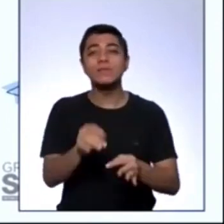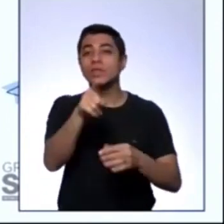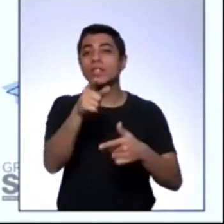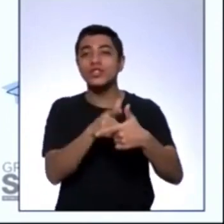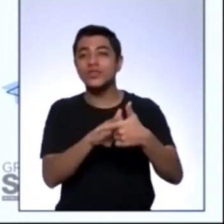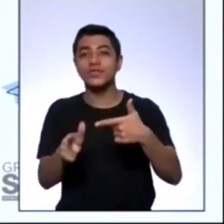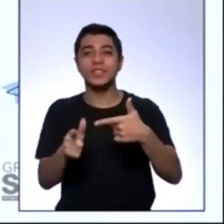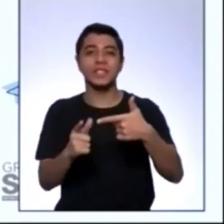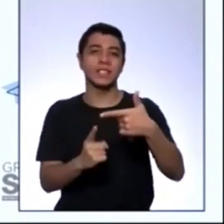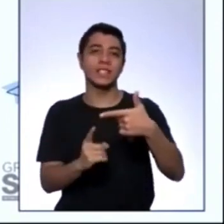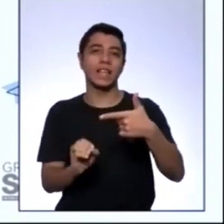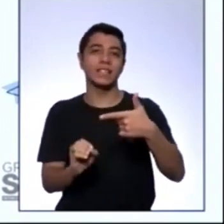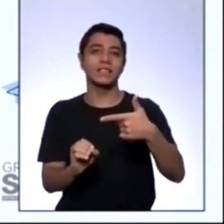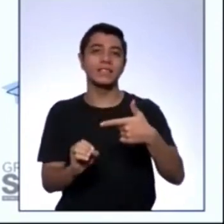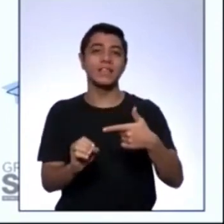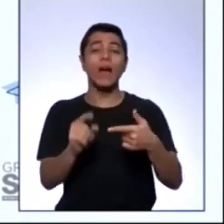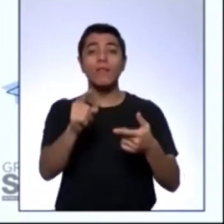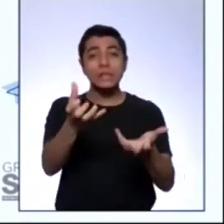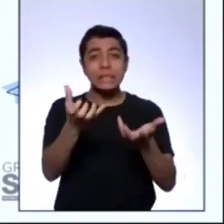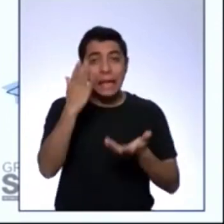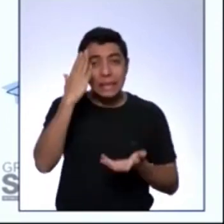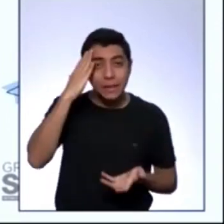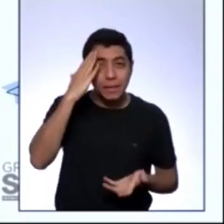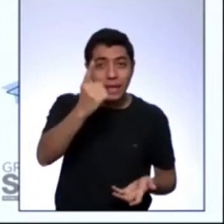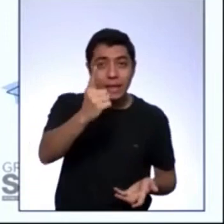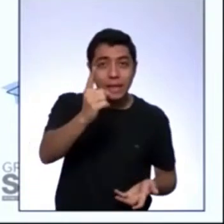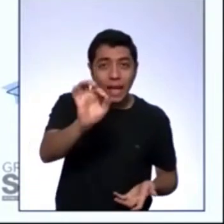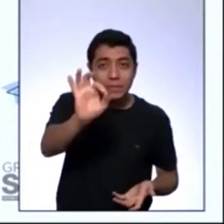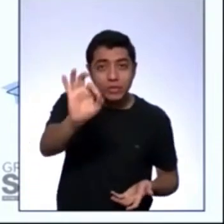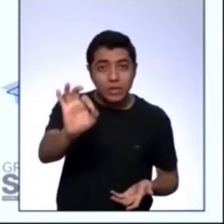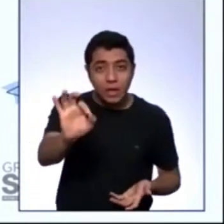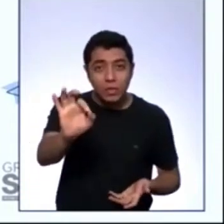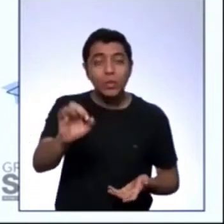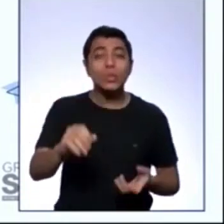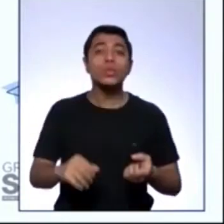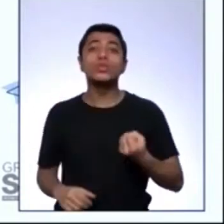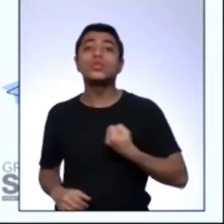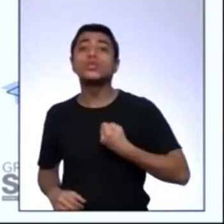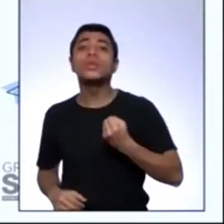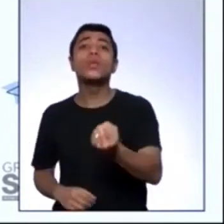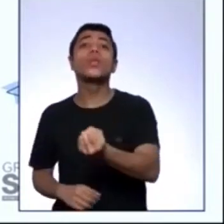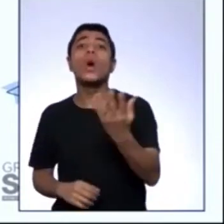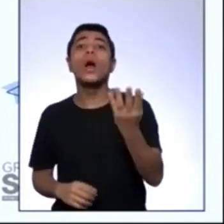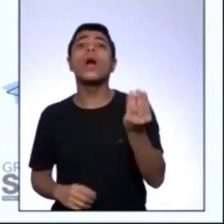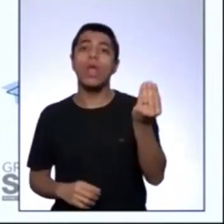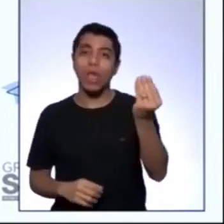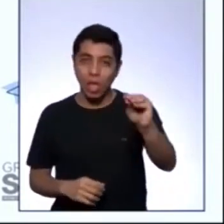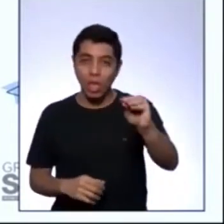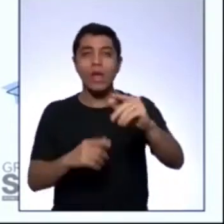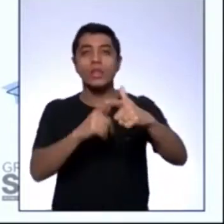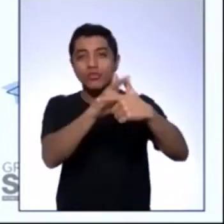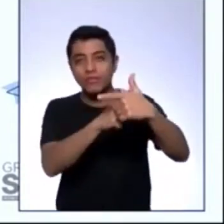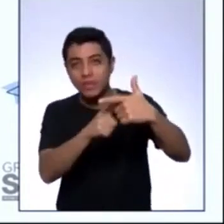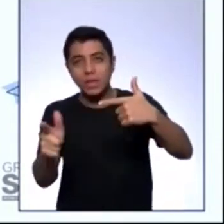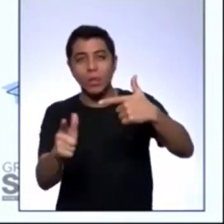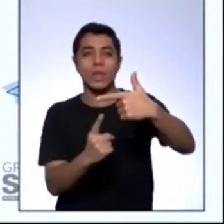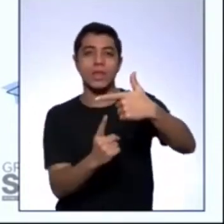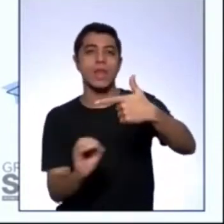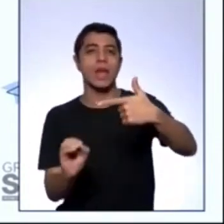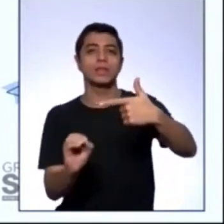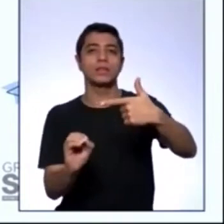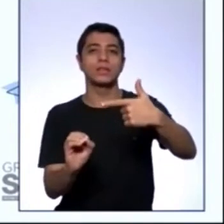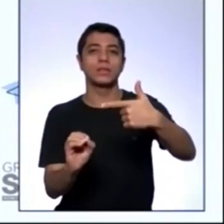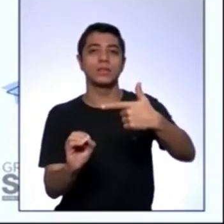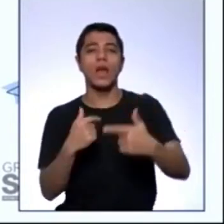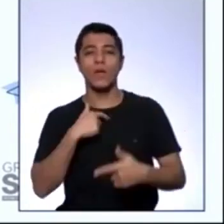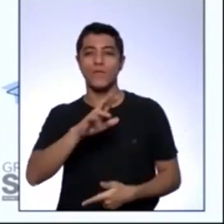para eu calcular 10% basta pegar o número e dividir por 10 já te